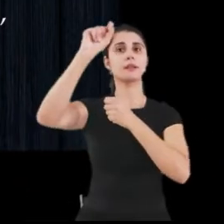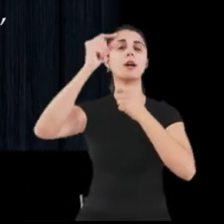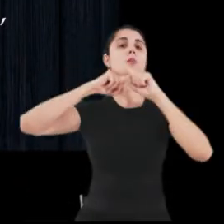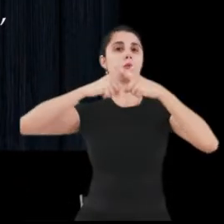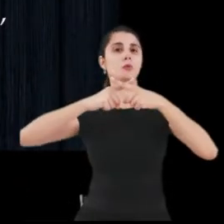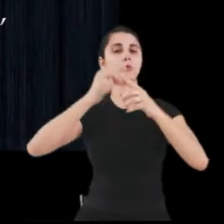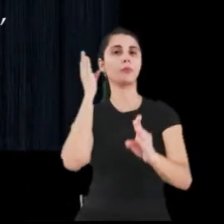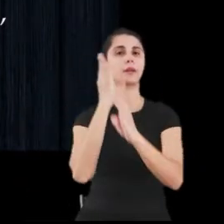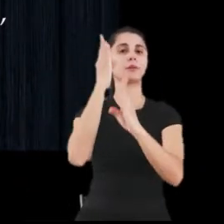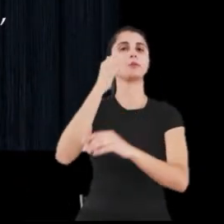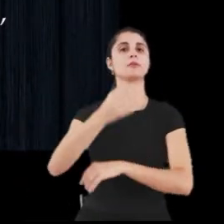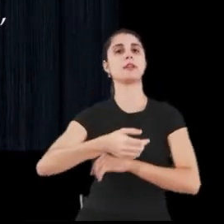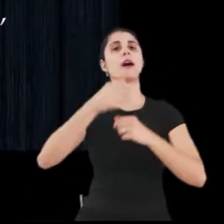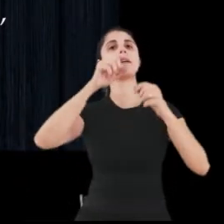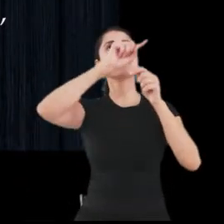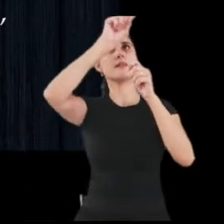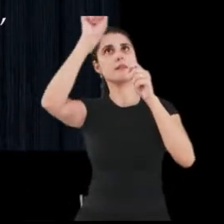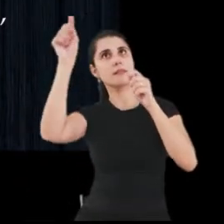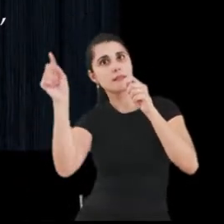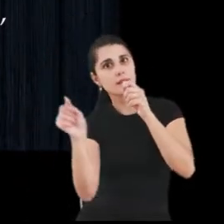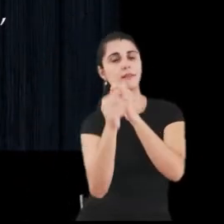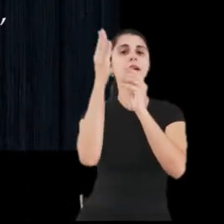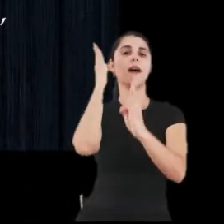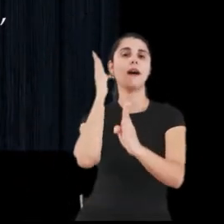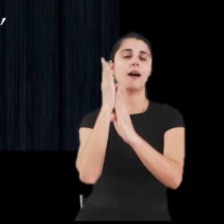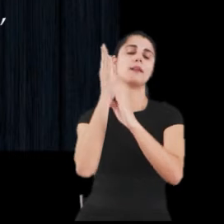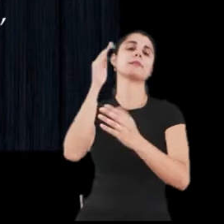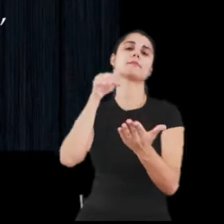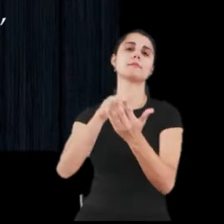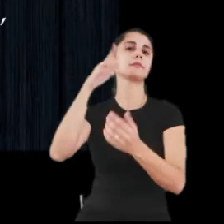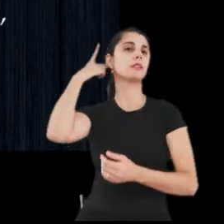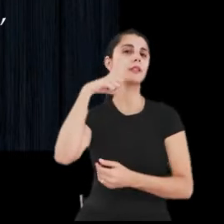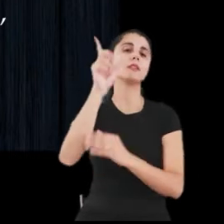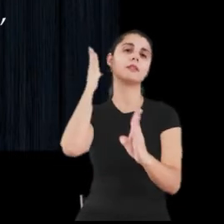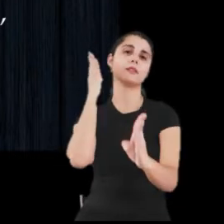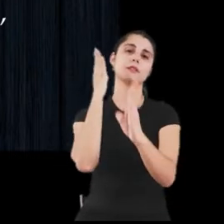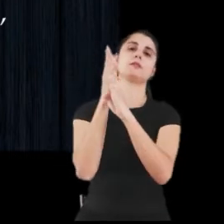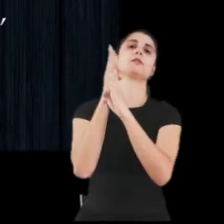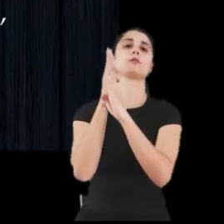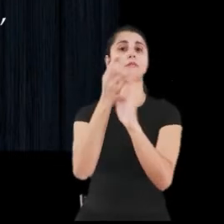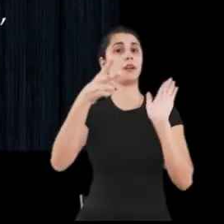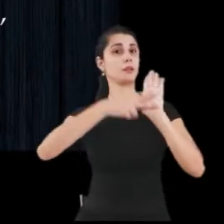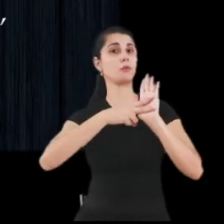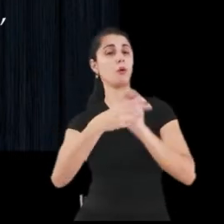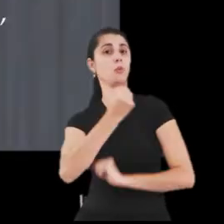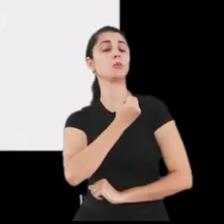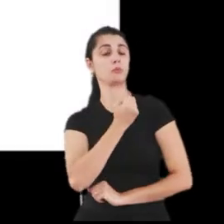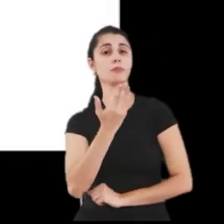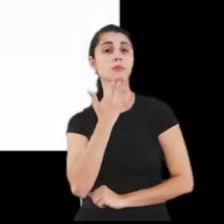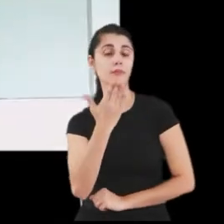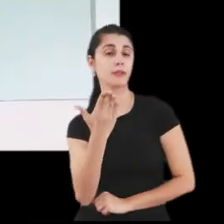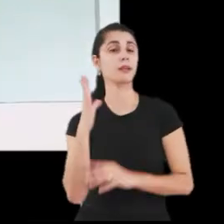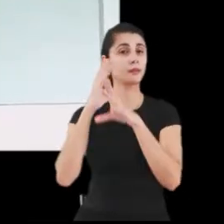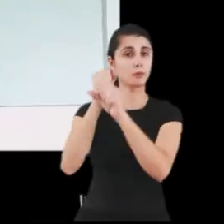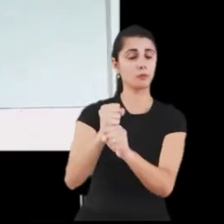segundo divisor. E assim por diante, até se obter um divisor igual ao número dado.